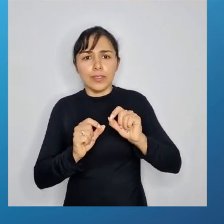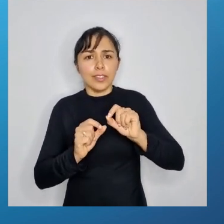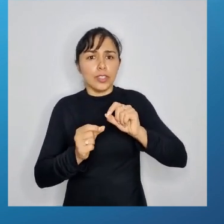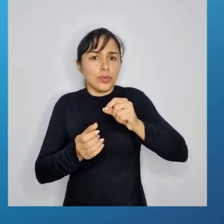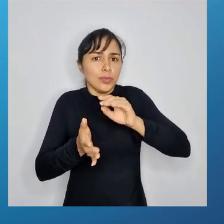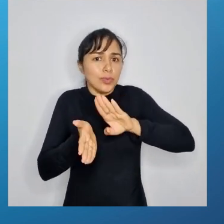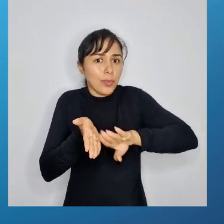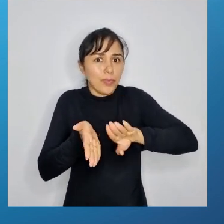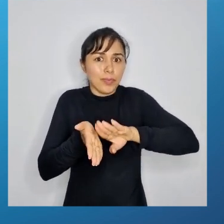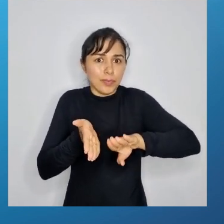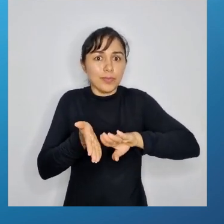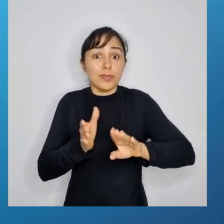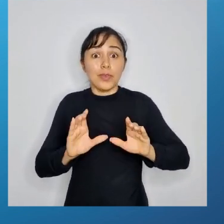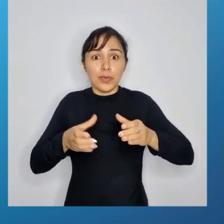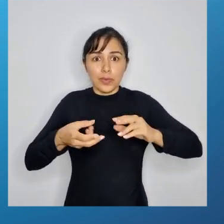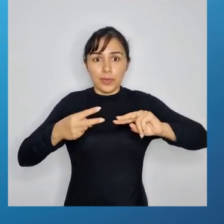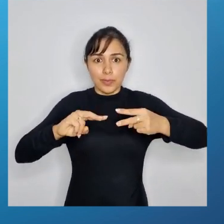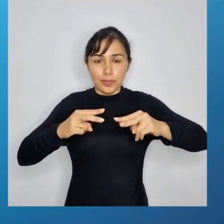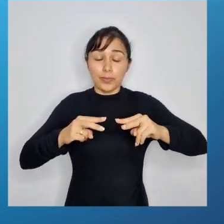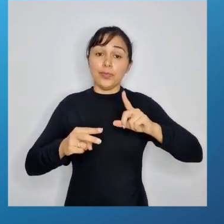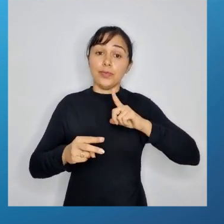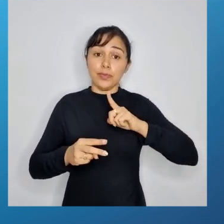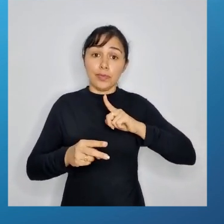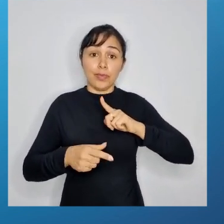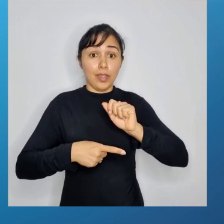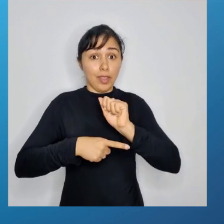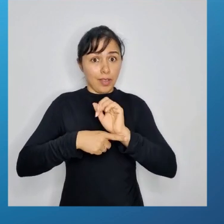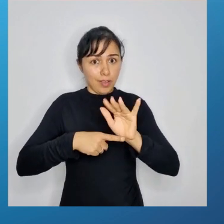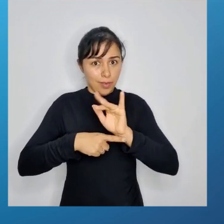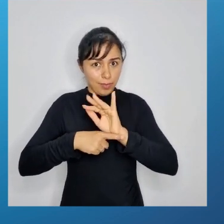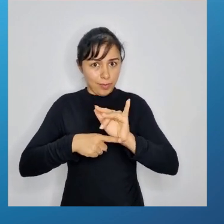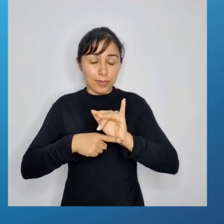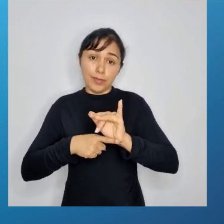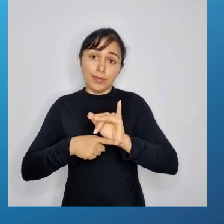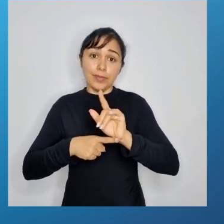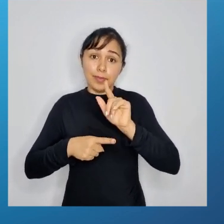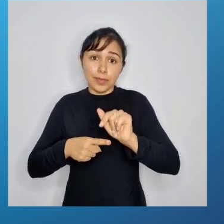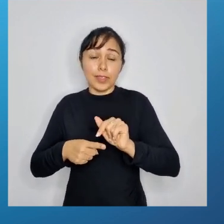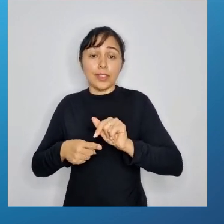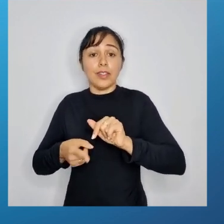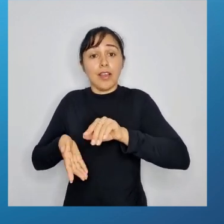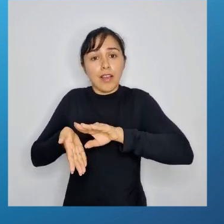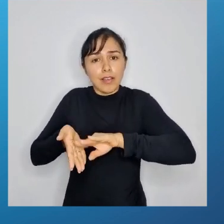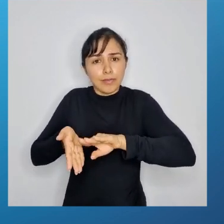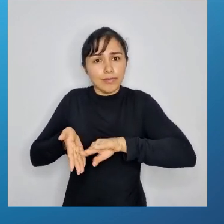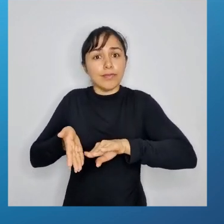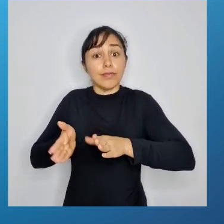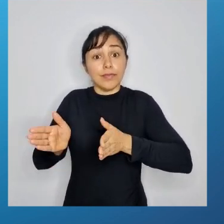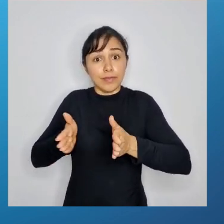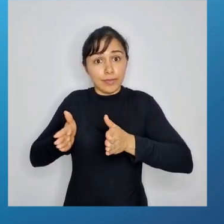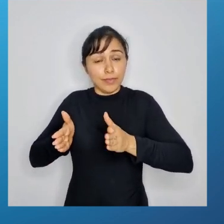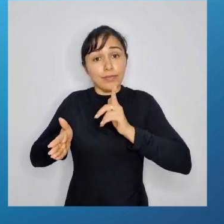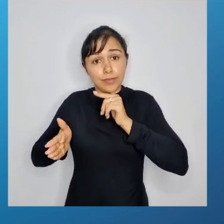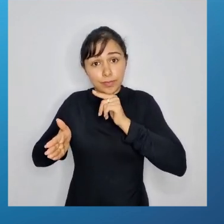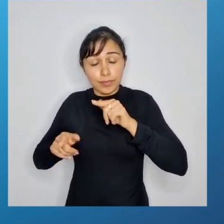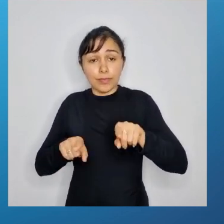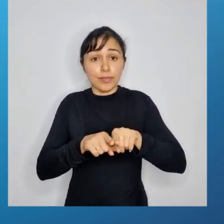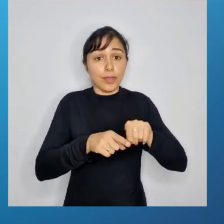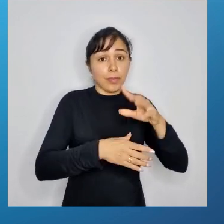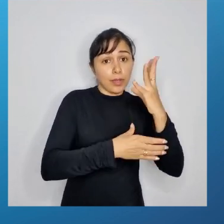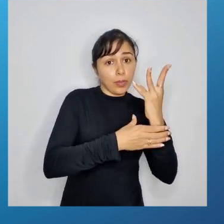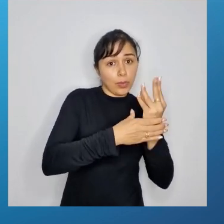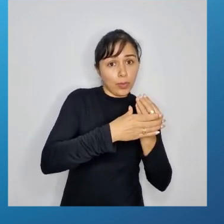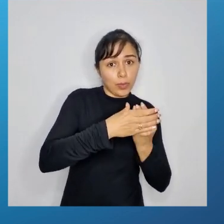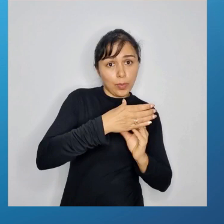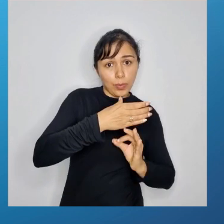de amônia na fase aquática e depois a ureia na fase terrestre. Perceba que nós temos aqui os rins sendo representados